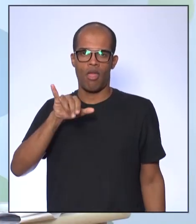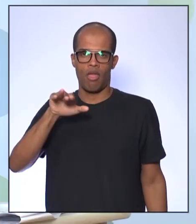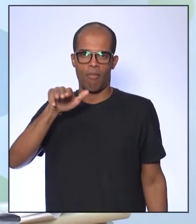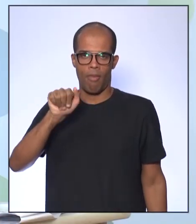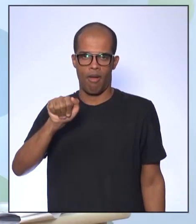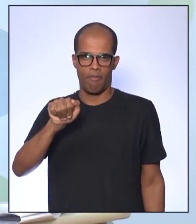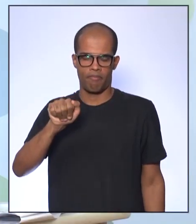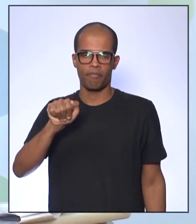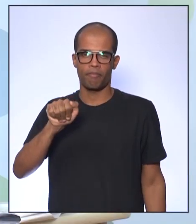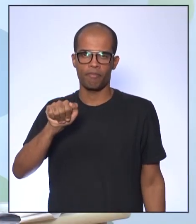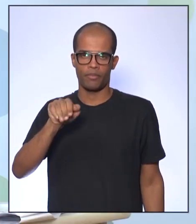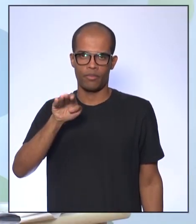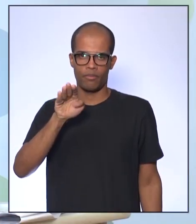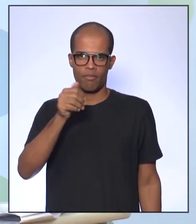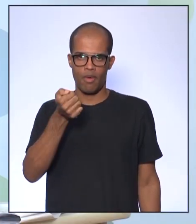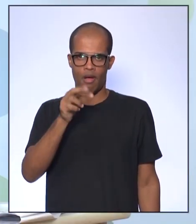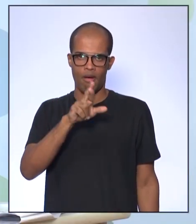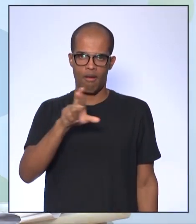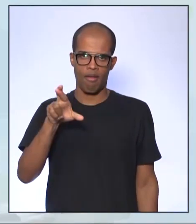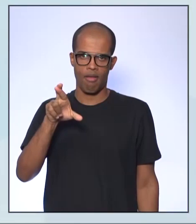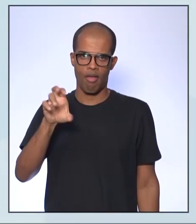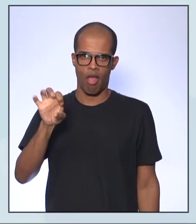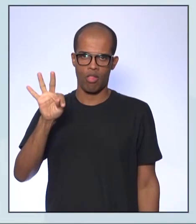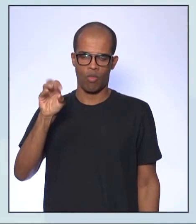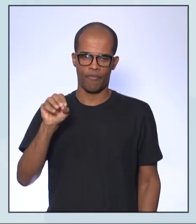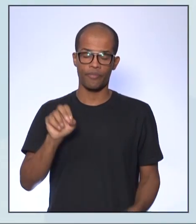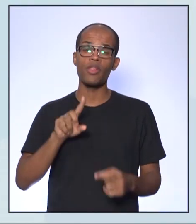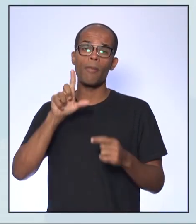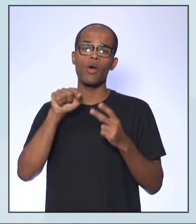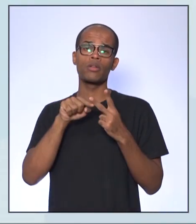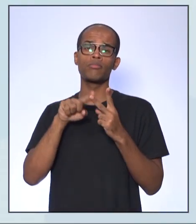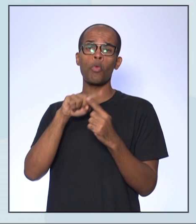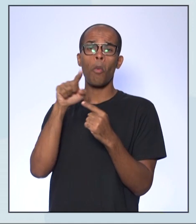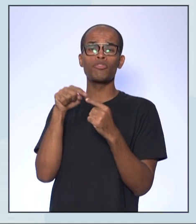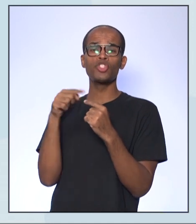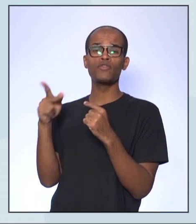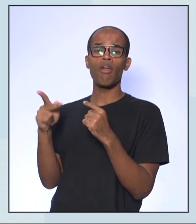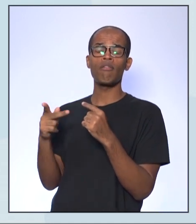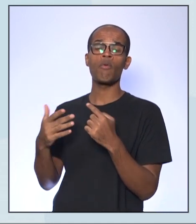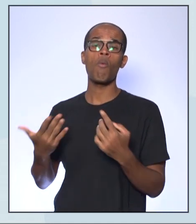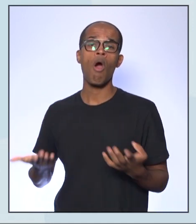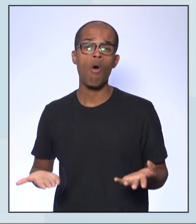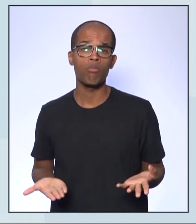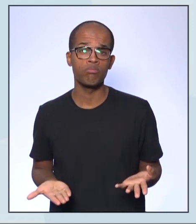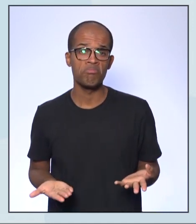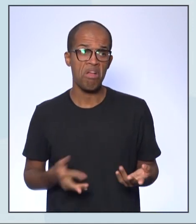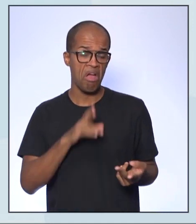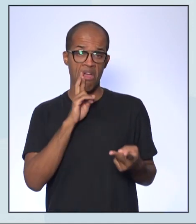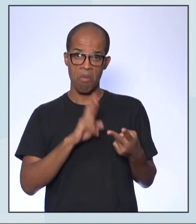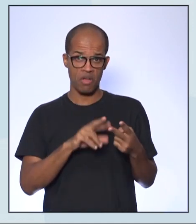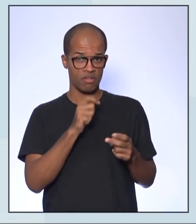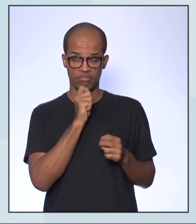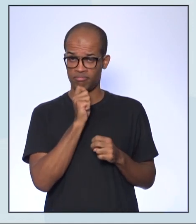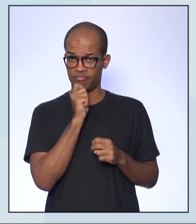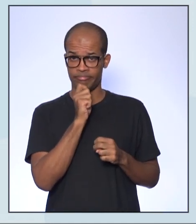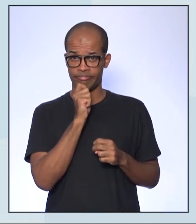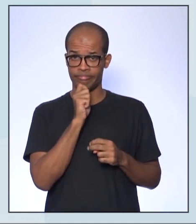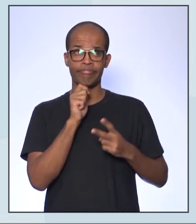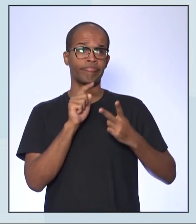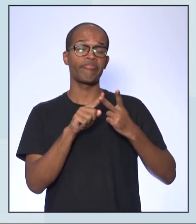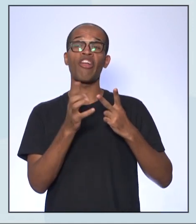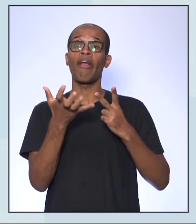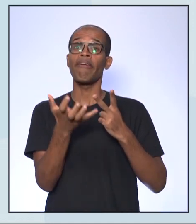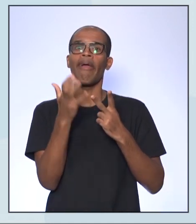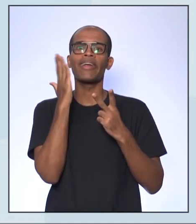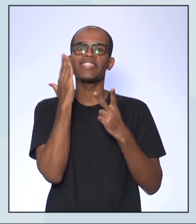a resposta, Lima Barreto. Isso muito mesmo. Muito bem. Depois, perfeito. Qual foi o seu objetivo? Essa eles não responderam. Não justamente responderam. Era o que a gente queria